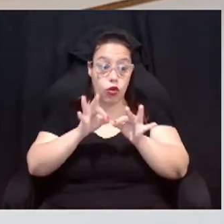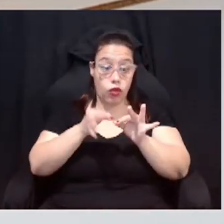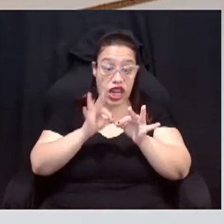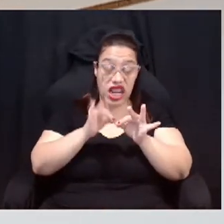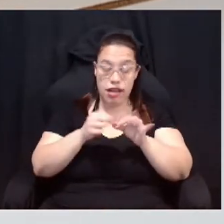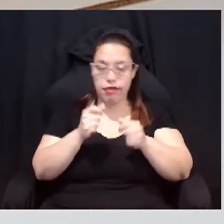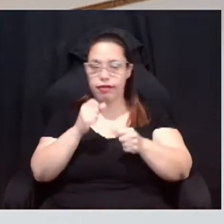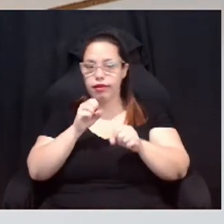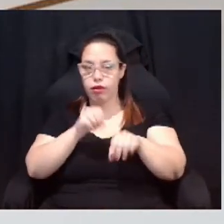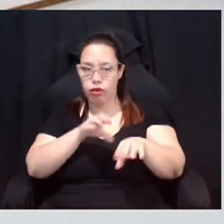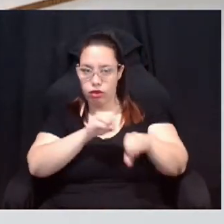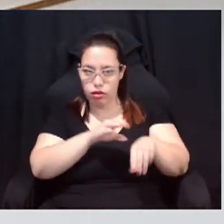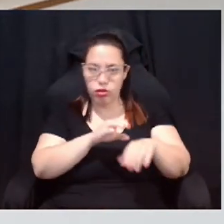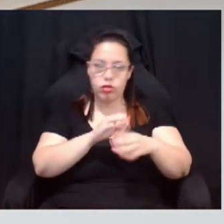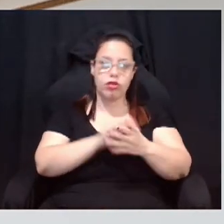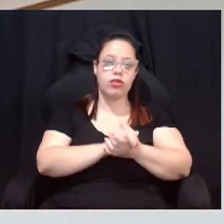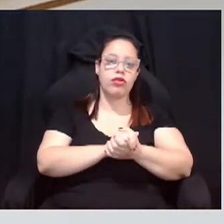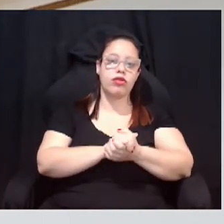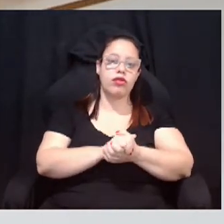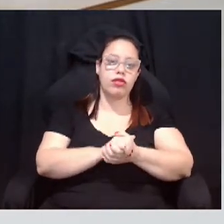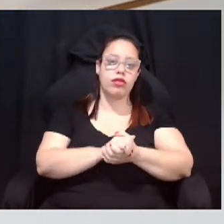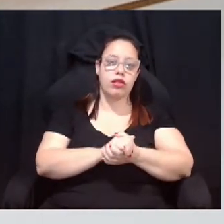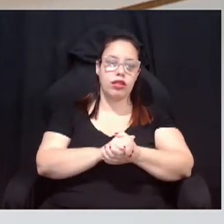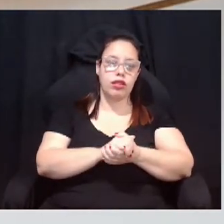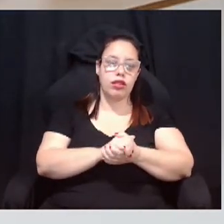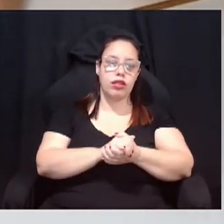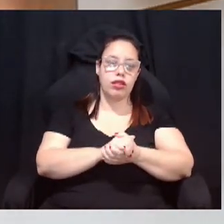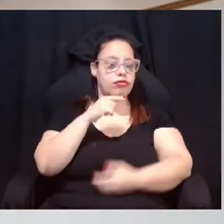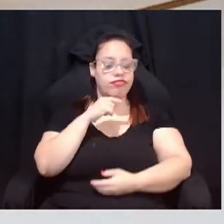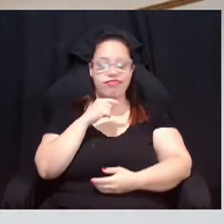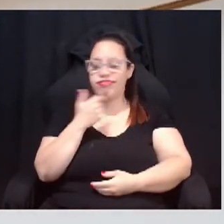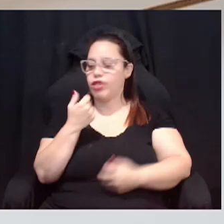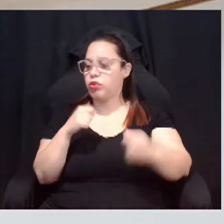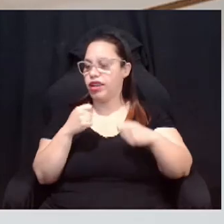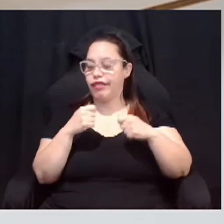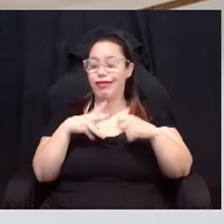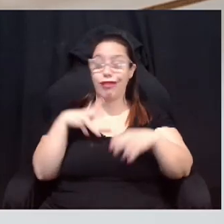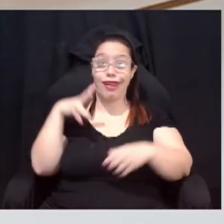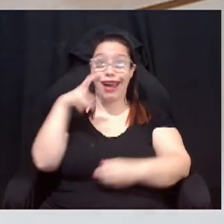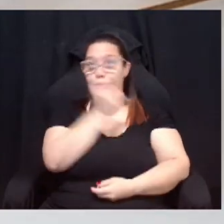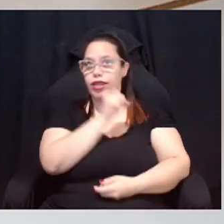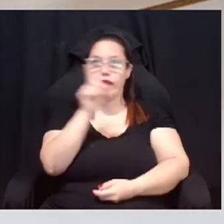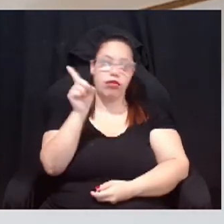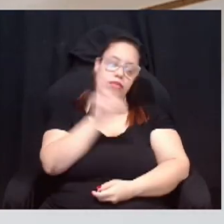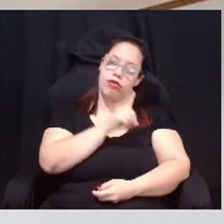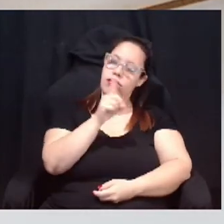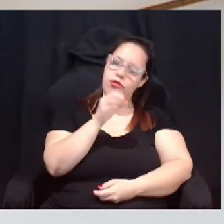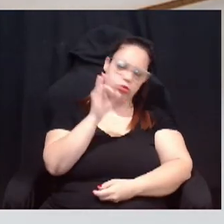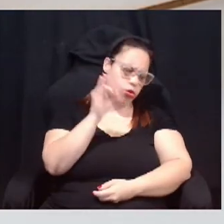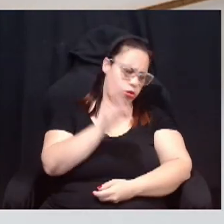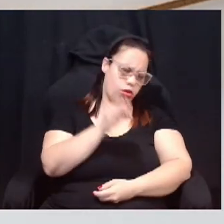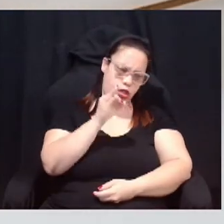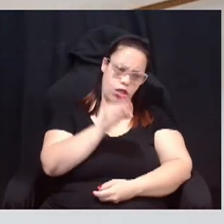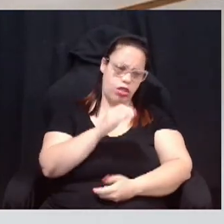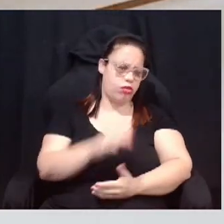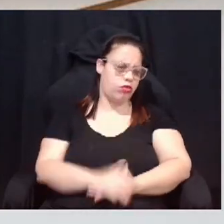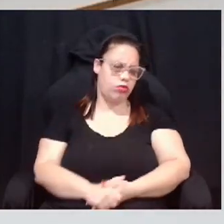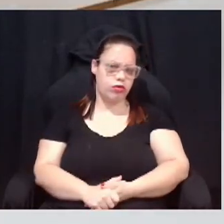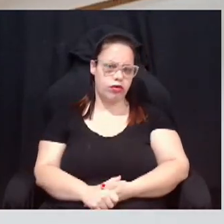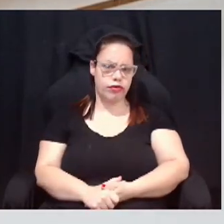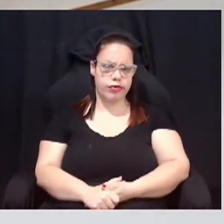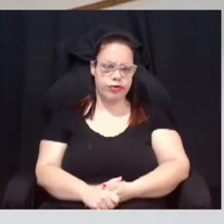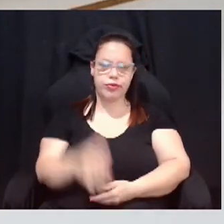na instituição: não tenha pressa, que tá tudo certo, porque tem muita gente que